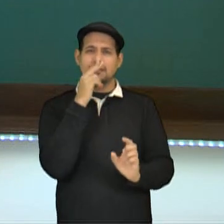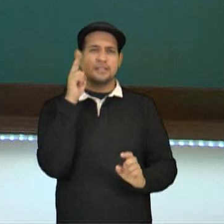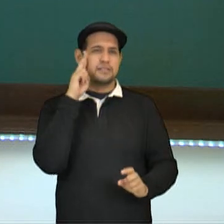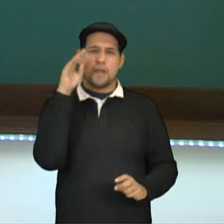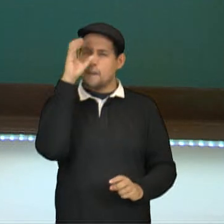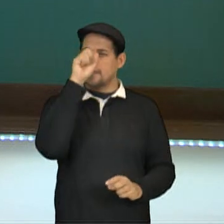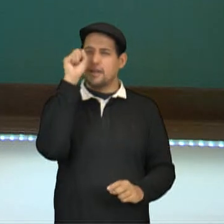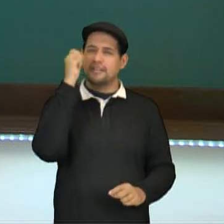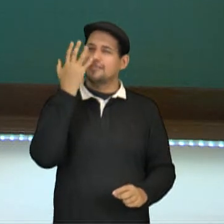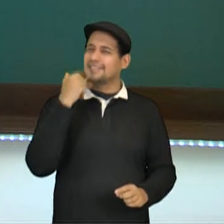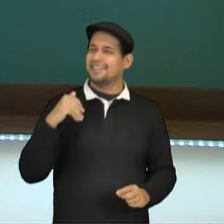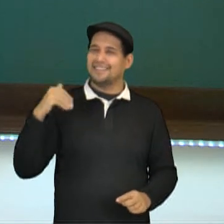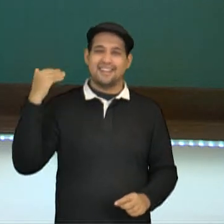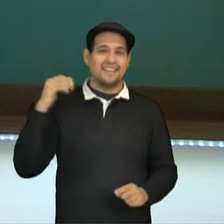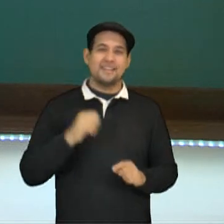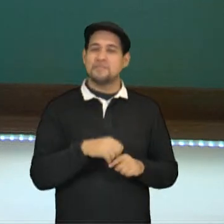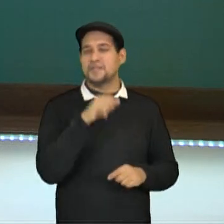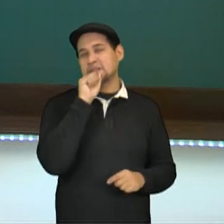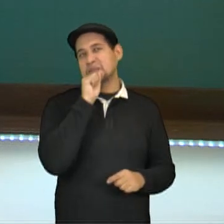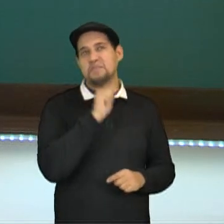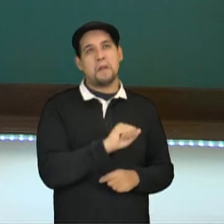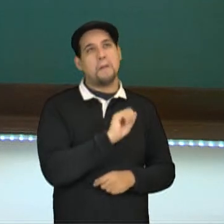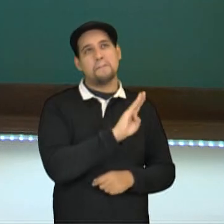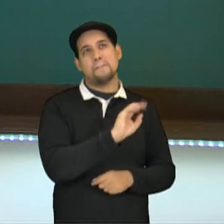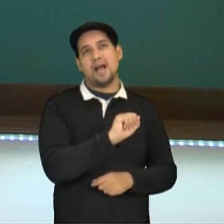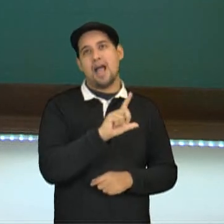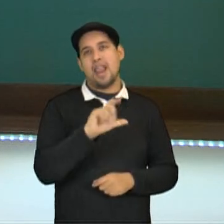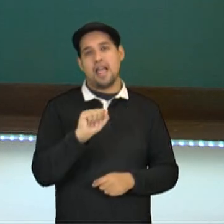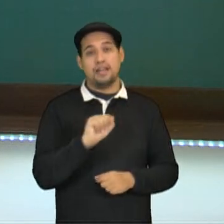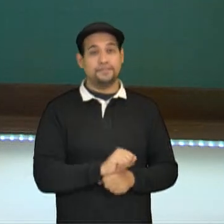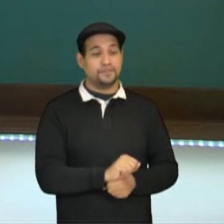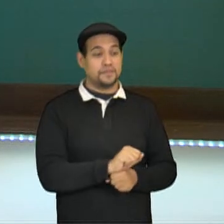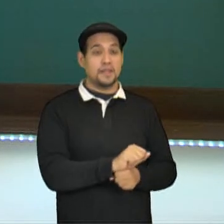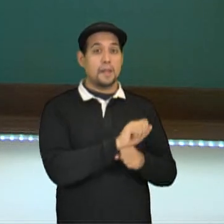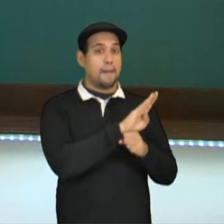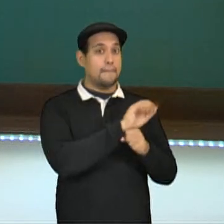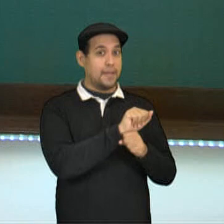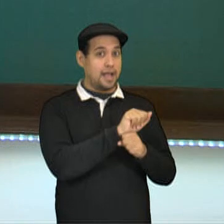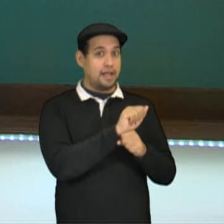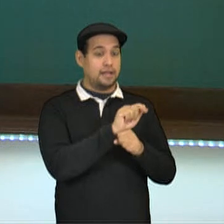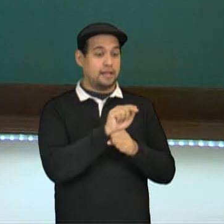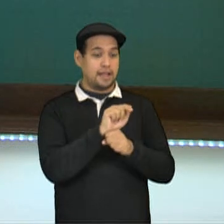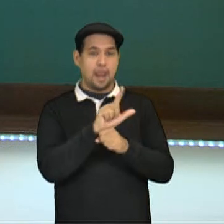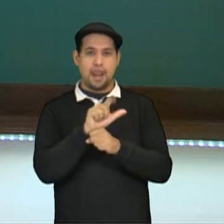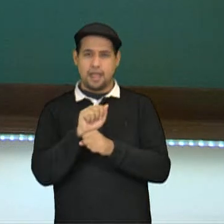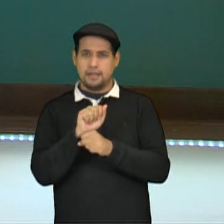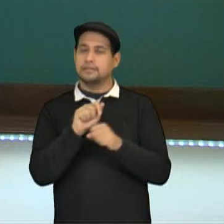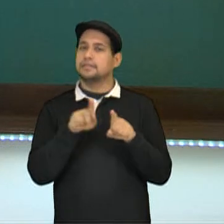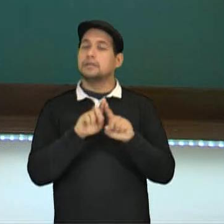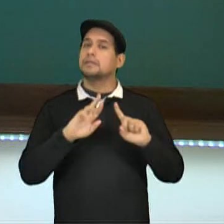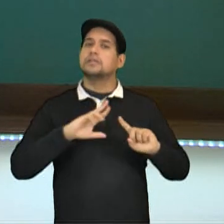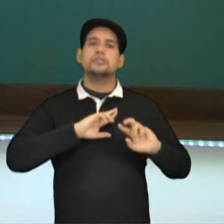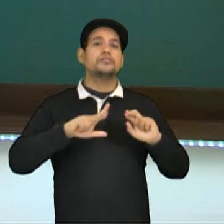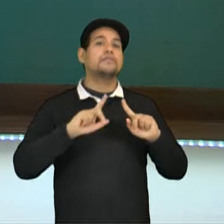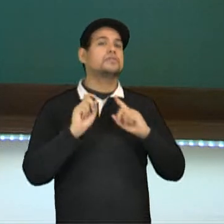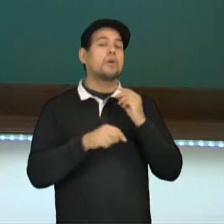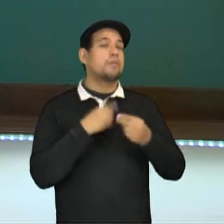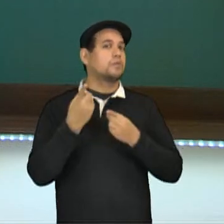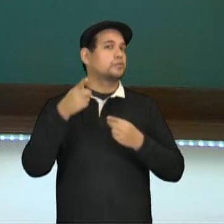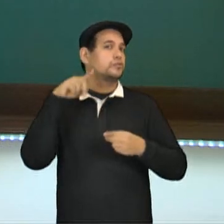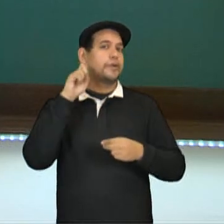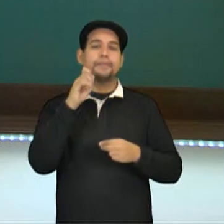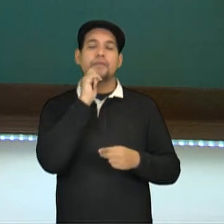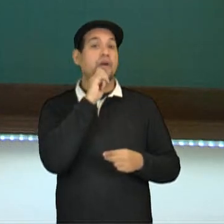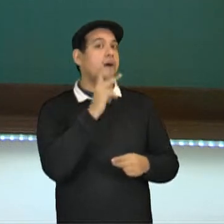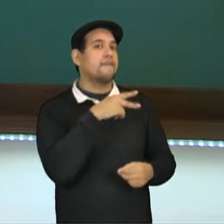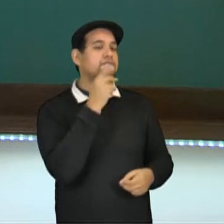que você aprendeu lá no fundamental, mas essa sílaba, que também é chamada de sílaba poética, ela é dividida pelo som. Então